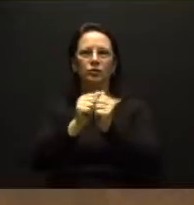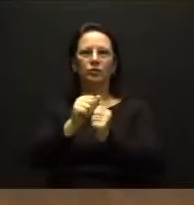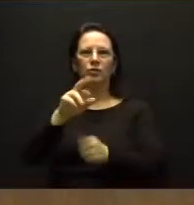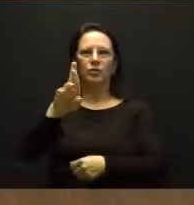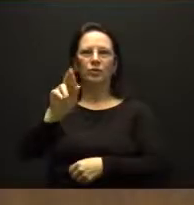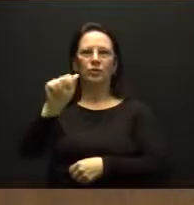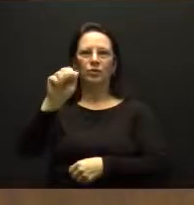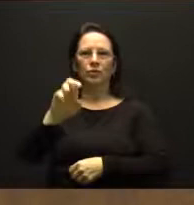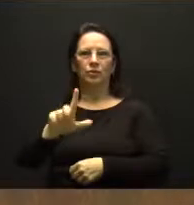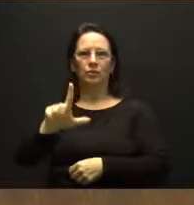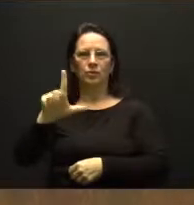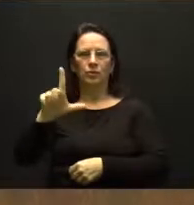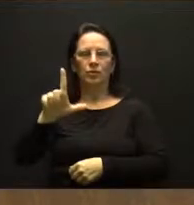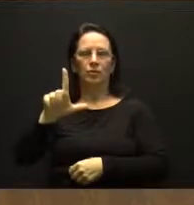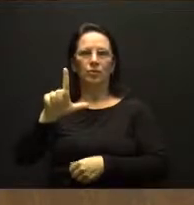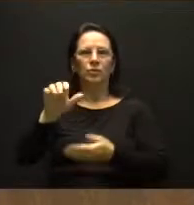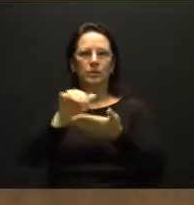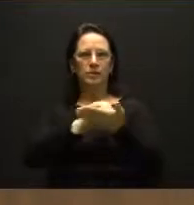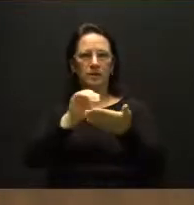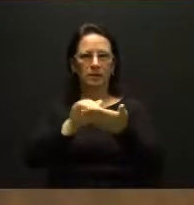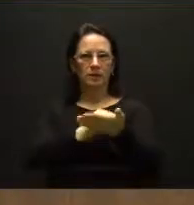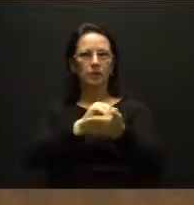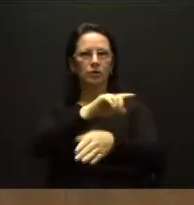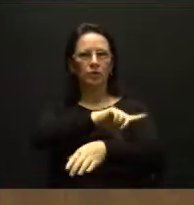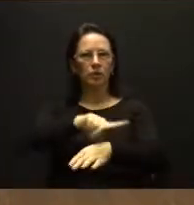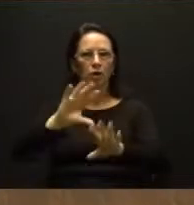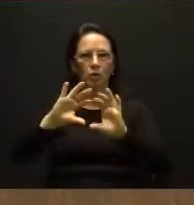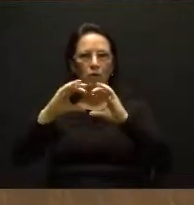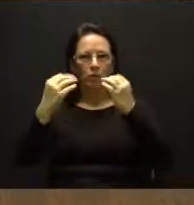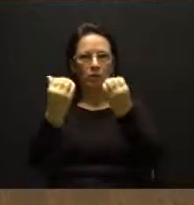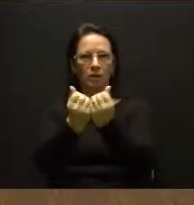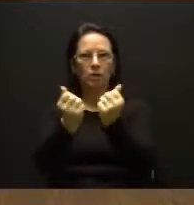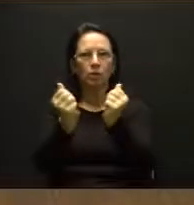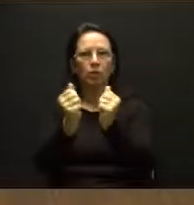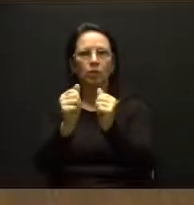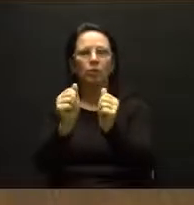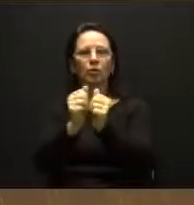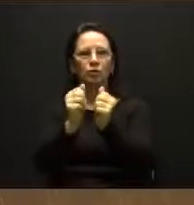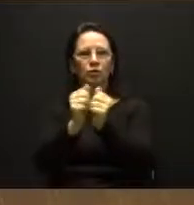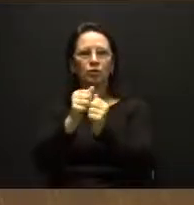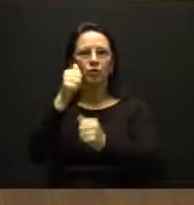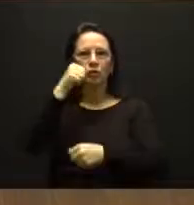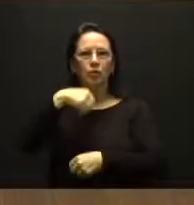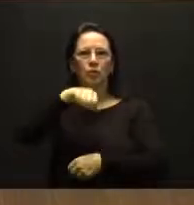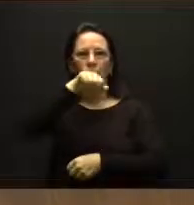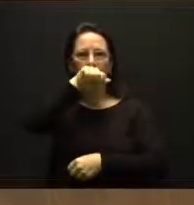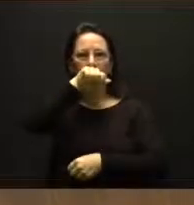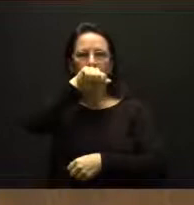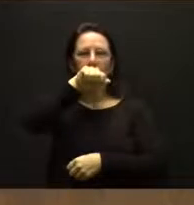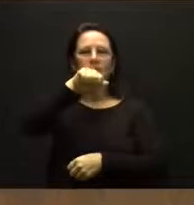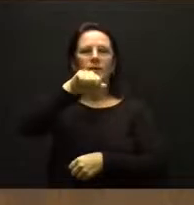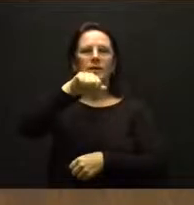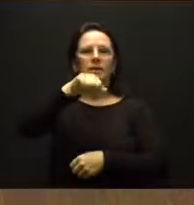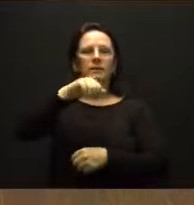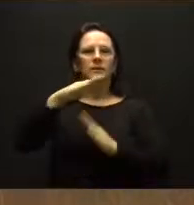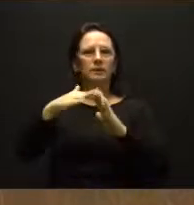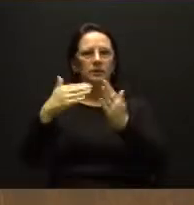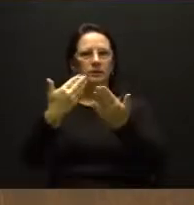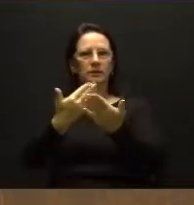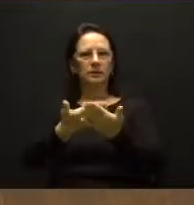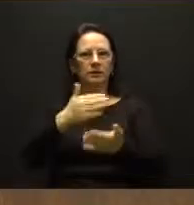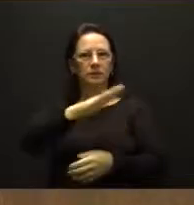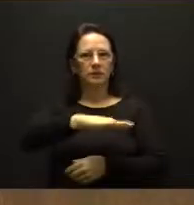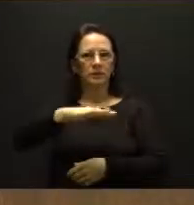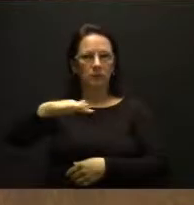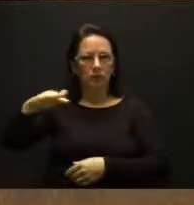secretário de educação uma comissão com as mães para das creches conveniadas e já convido todos os vereadores também